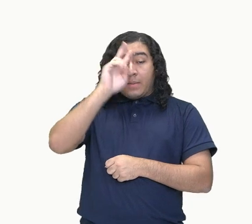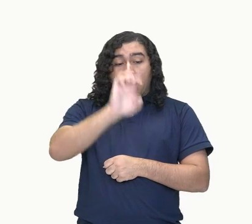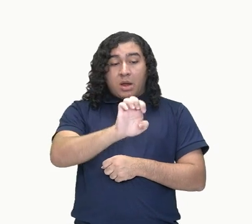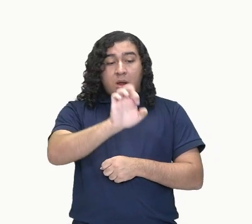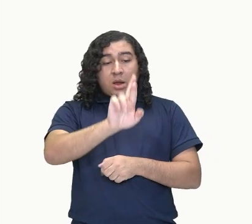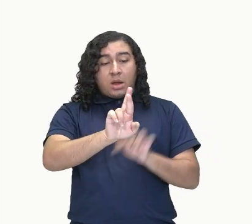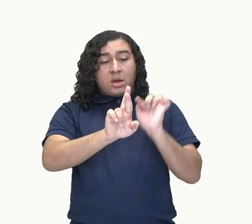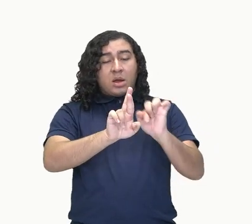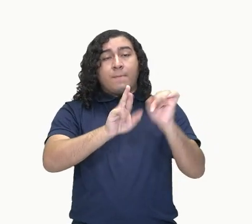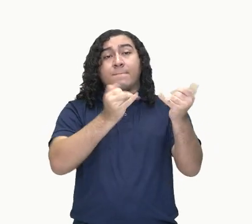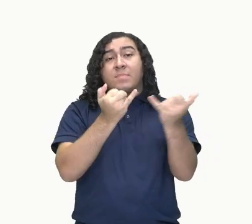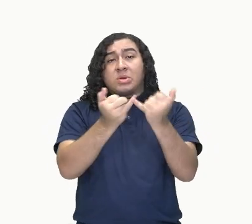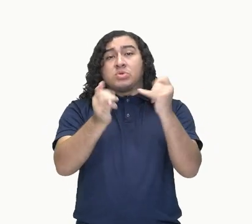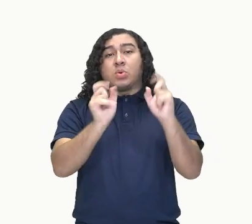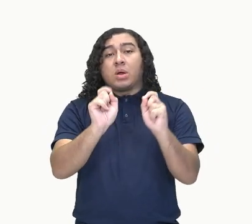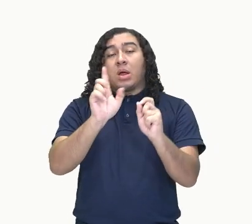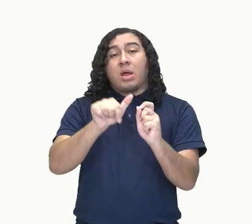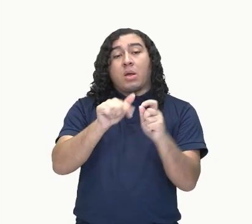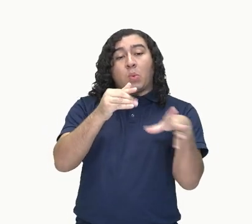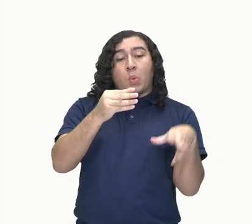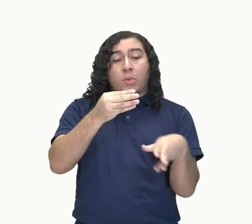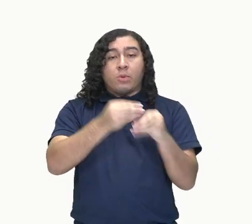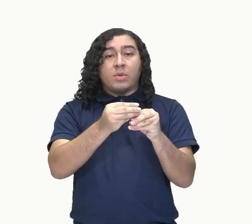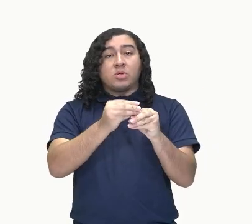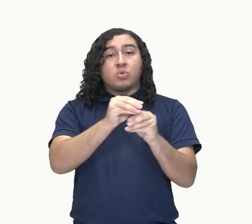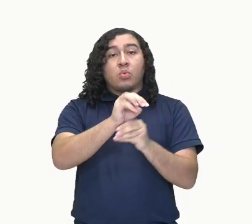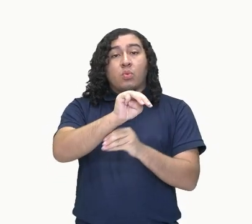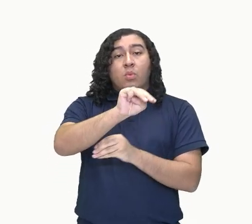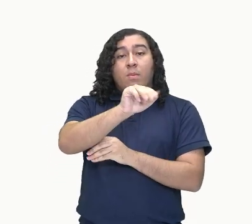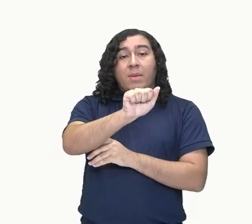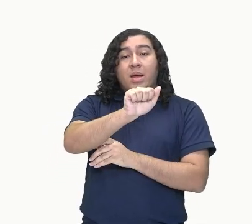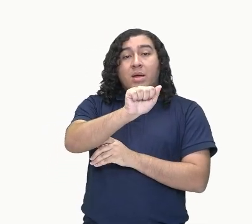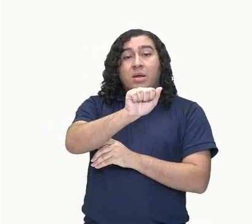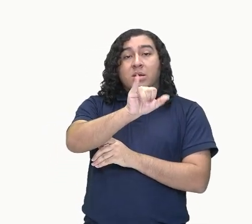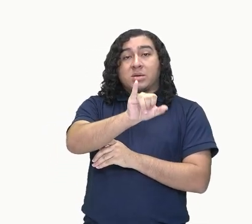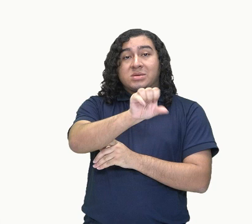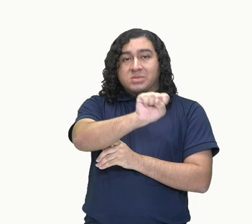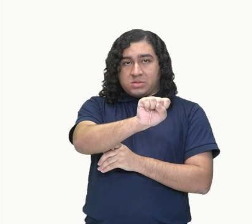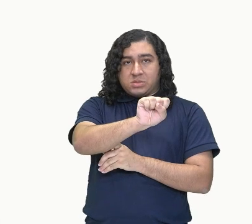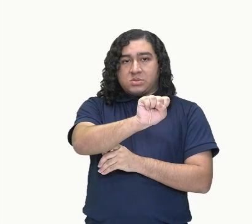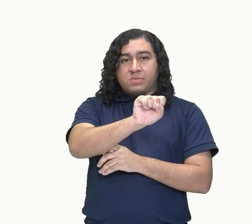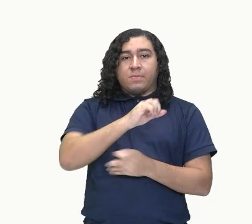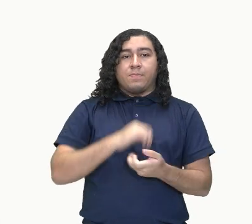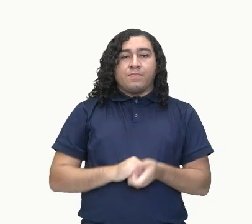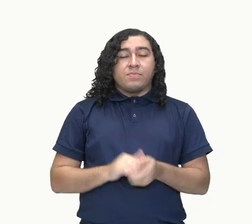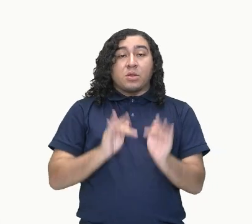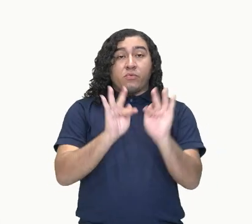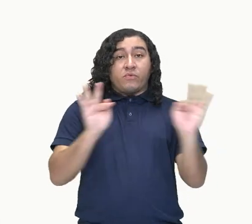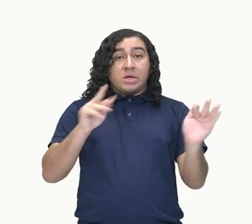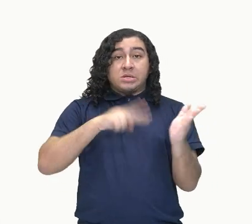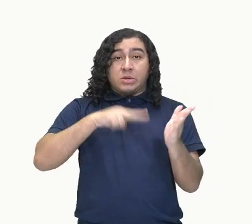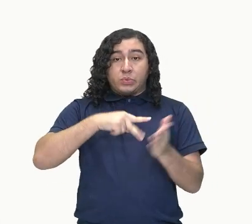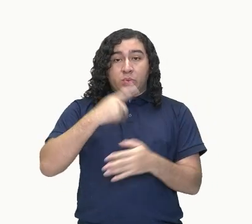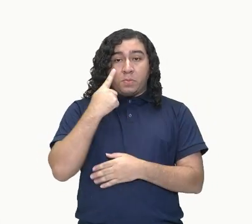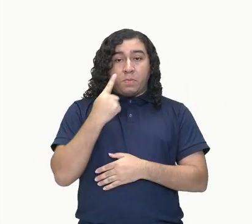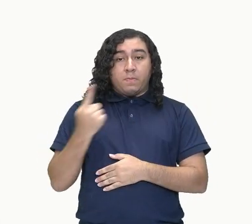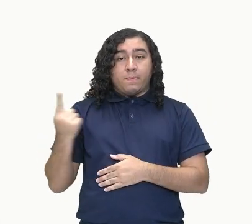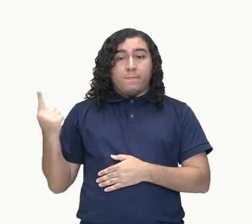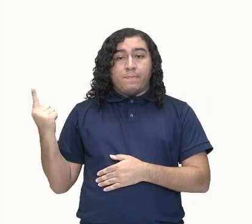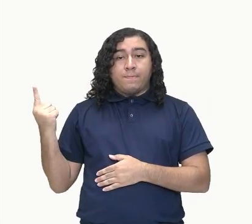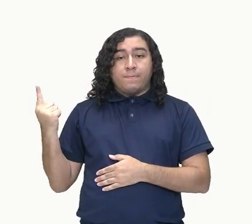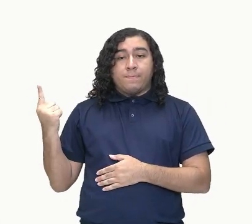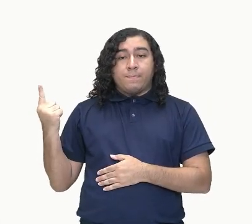aqui é como se fosse o nosso mais, ok? Marcos is